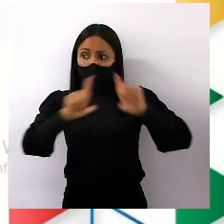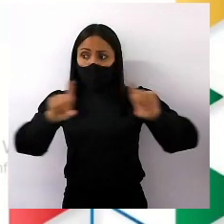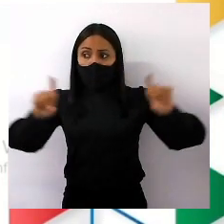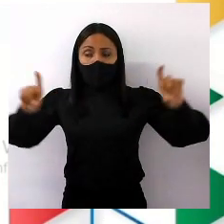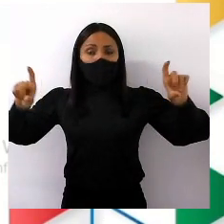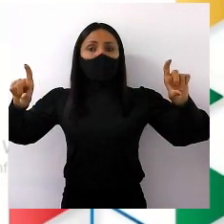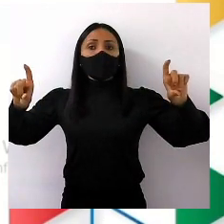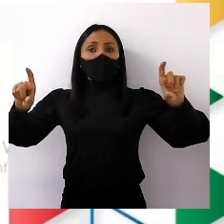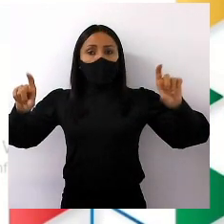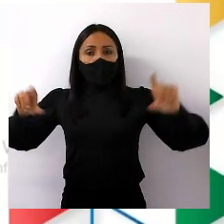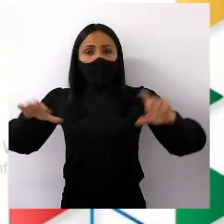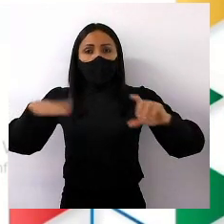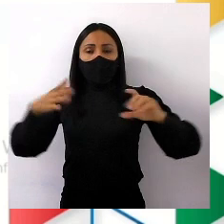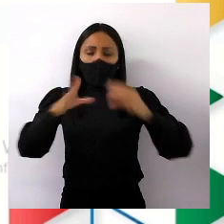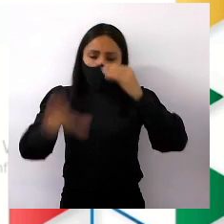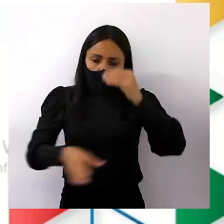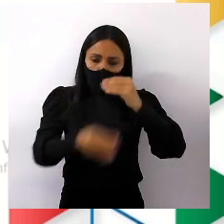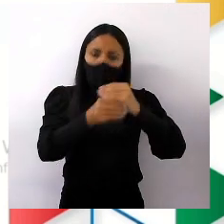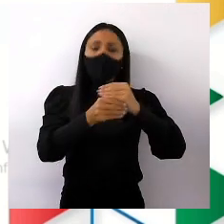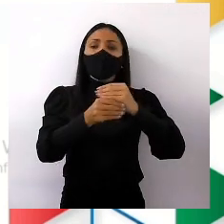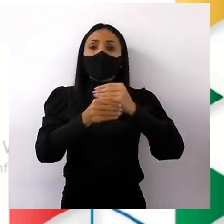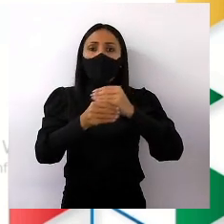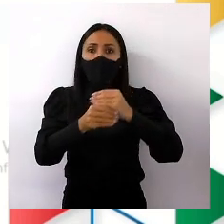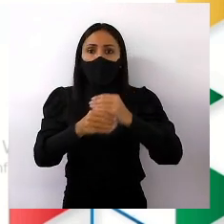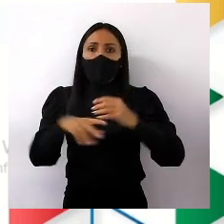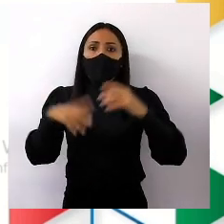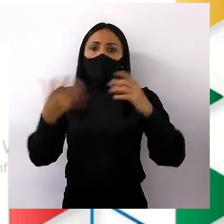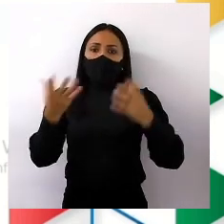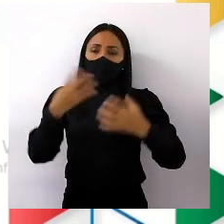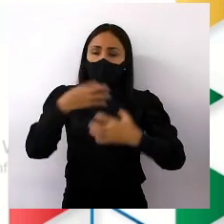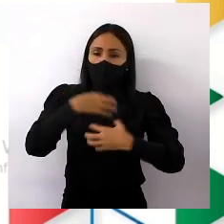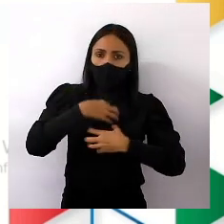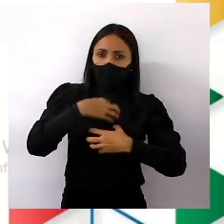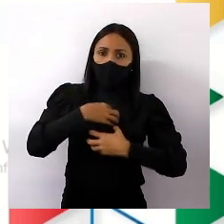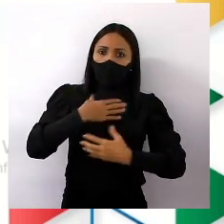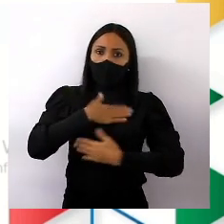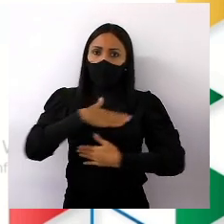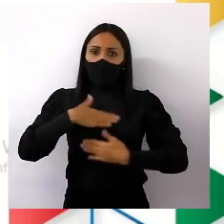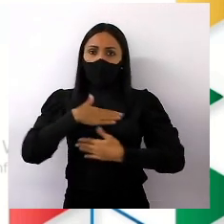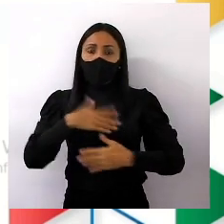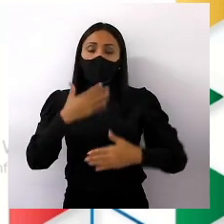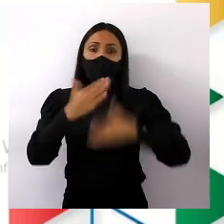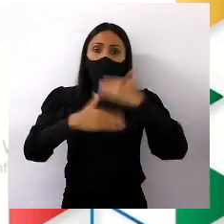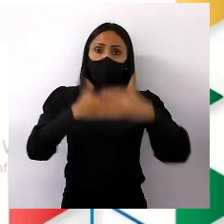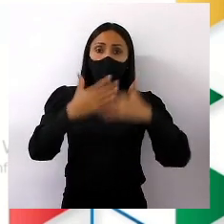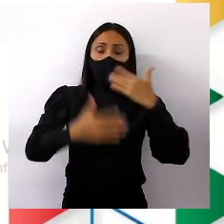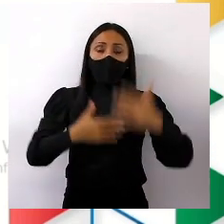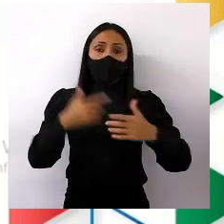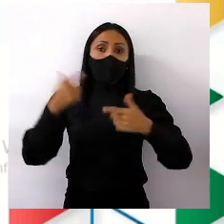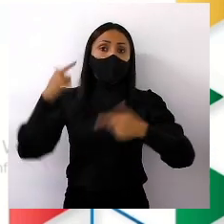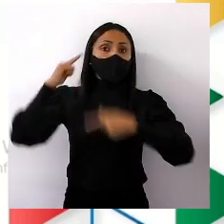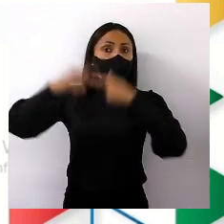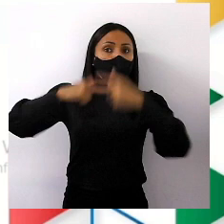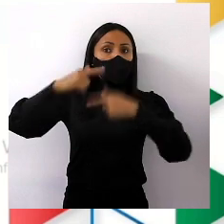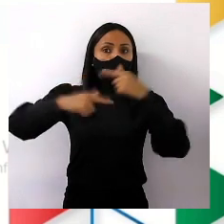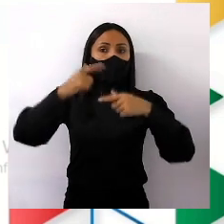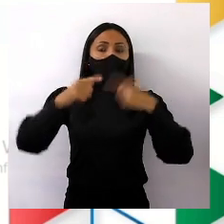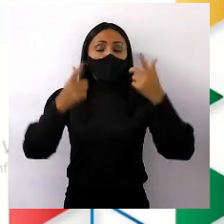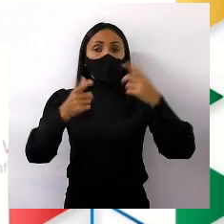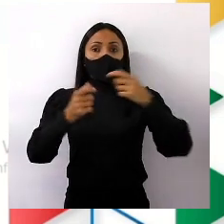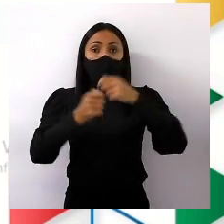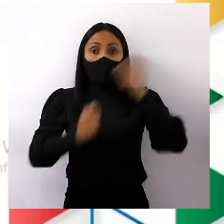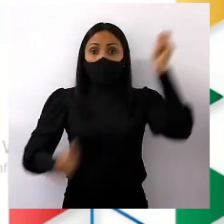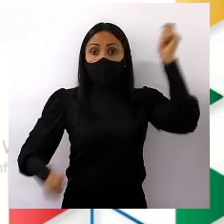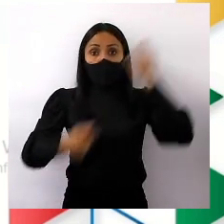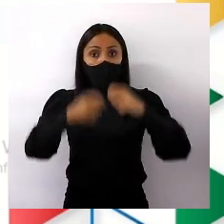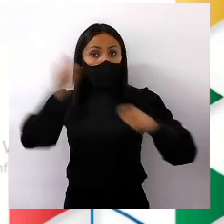uma frase que sintetiza muito a sua essência, né? Queremos formar uma geração nova de passistas de frevo.